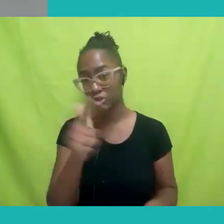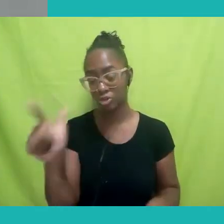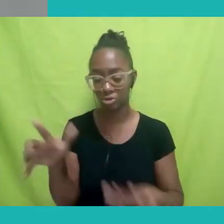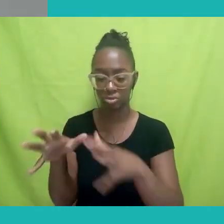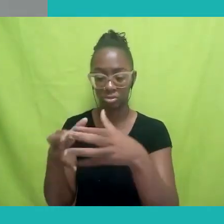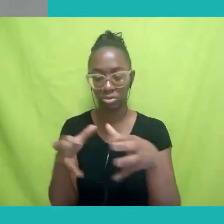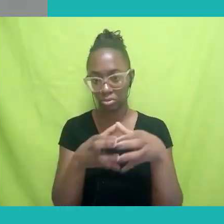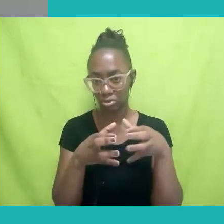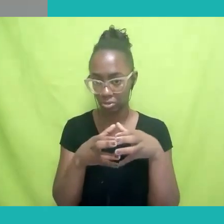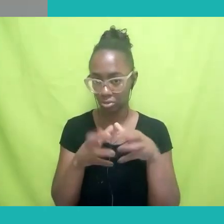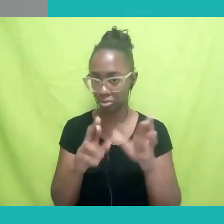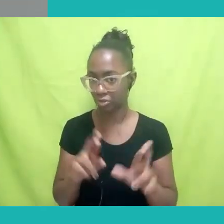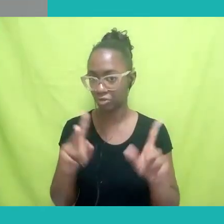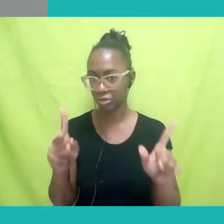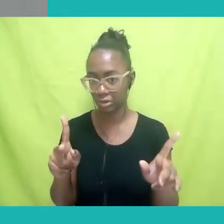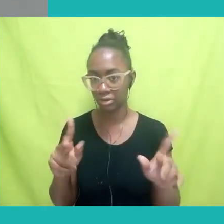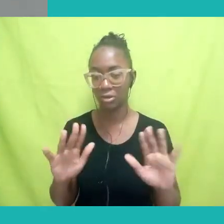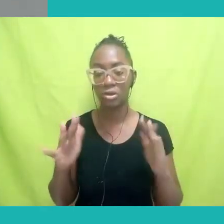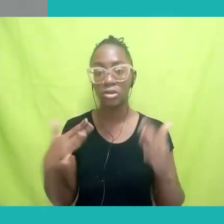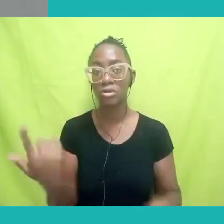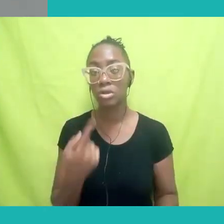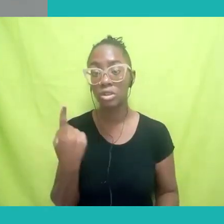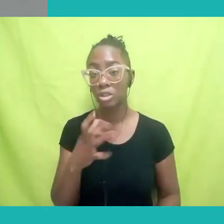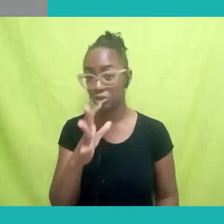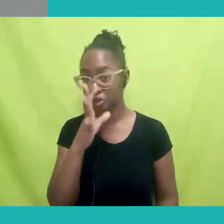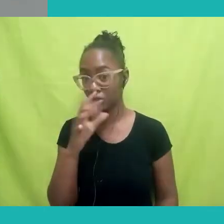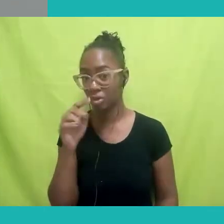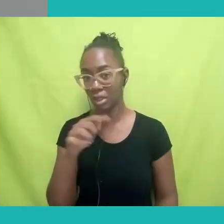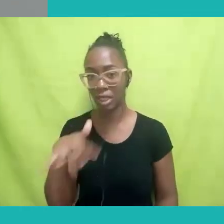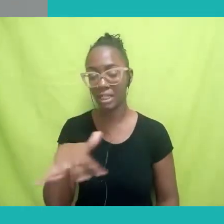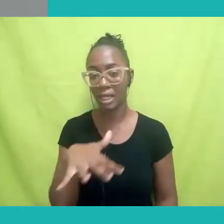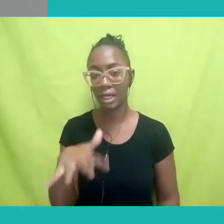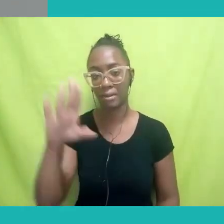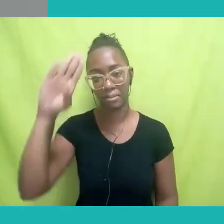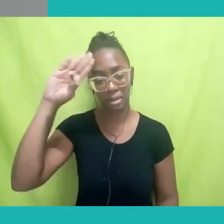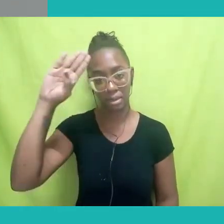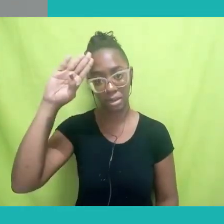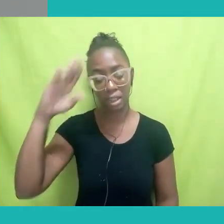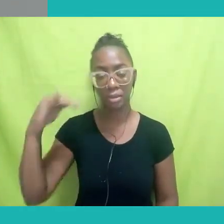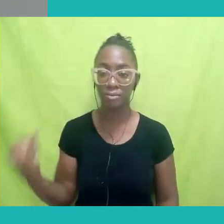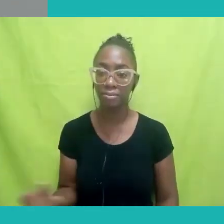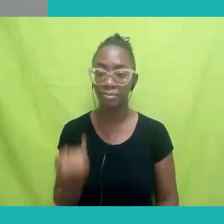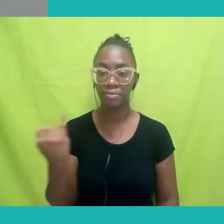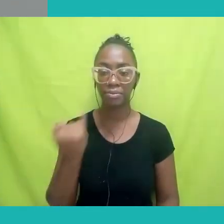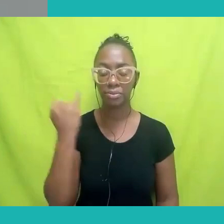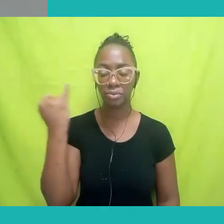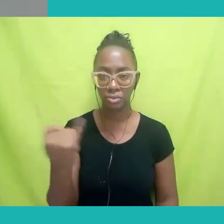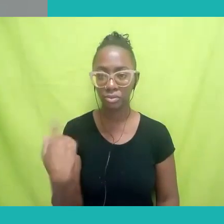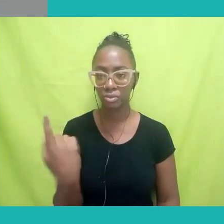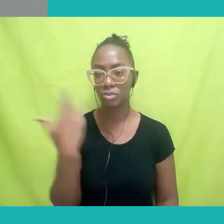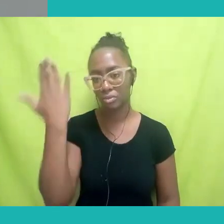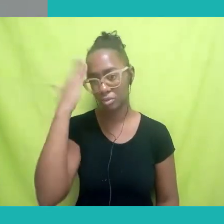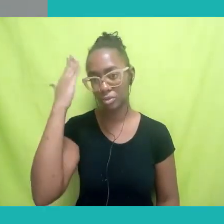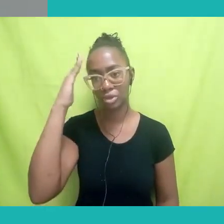categorias. Então, quando a gente vai olhar para o campo militar, é importante que a gente compreenda quais